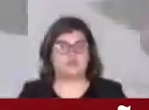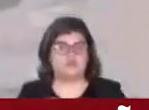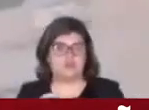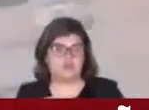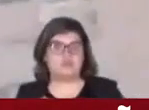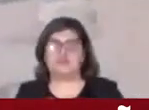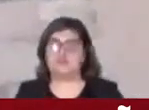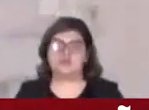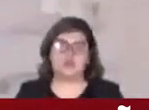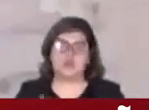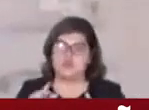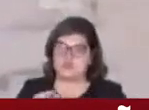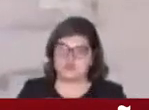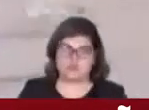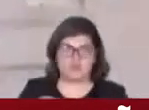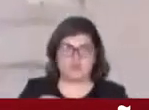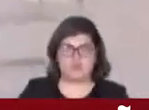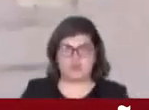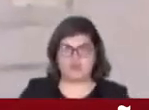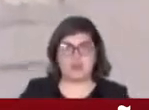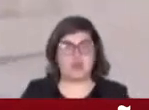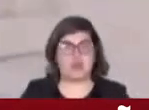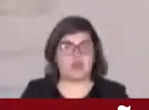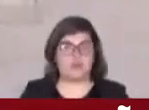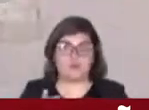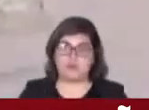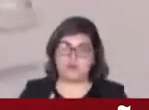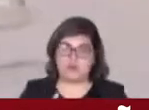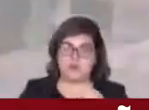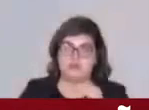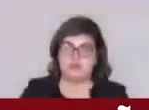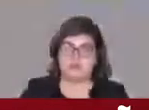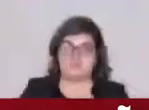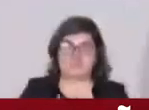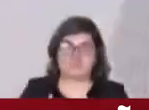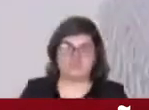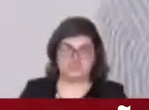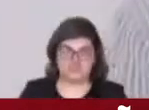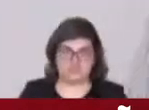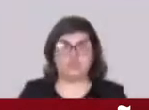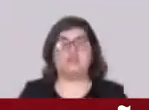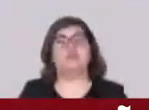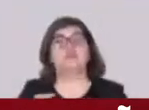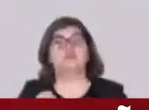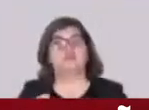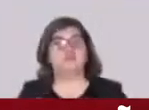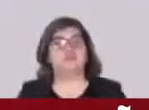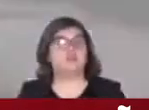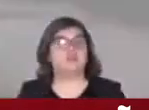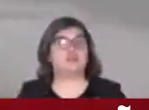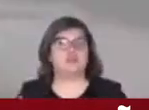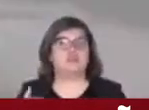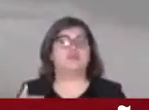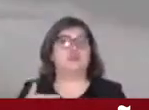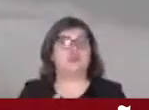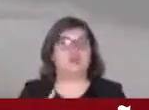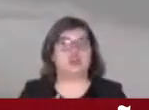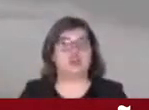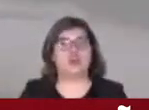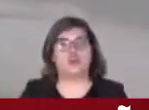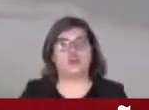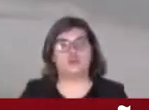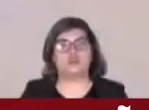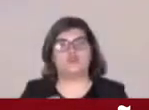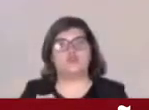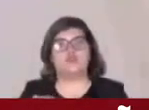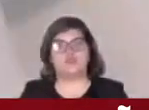componentes internos e externos do sistema de votação, como geração de mídias, votação, apuração, transmissão